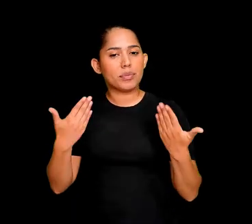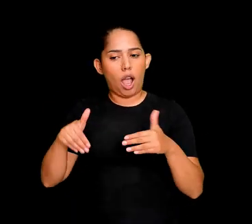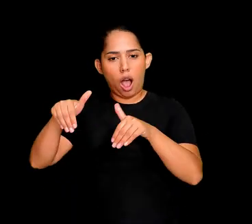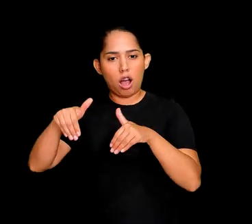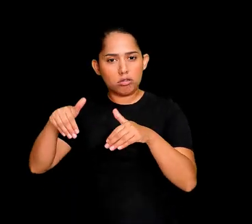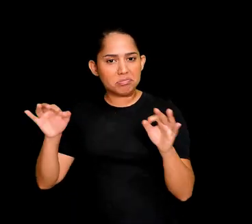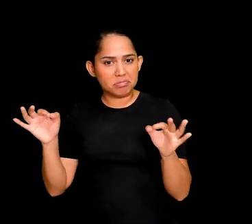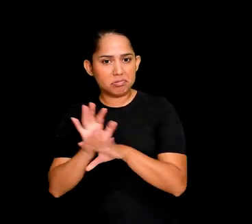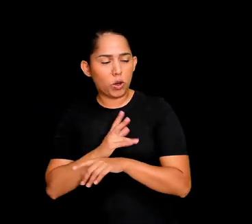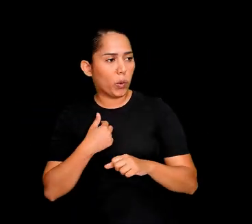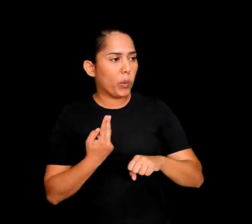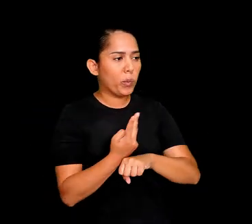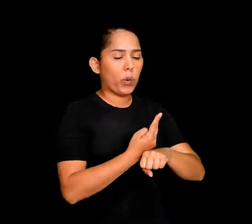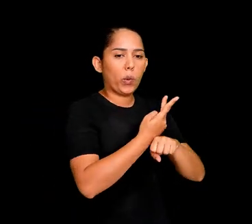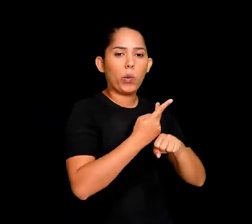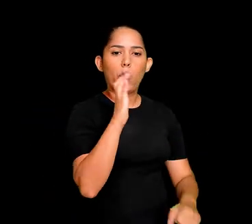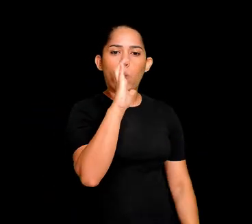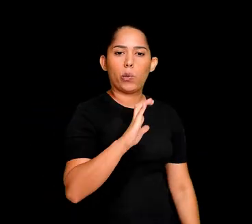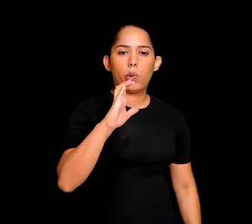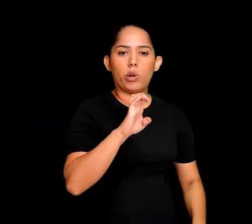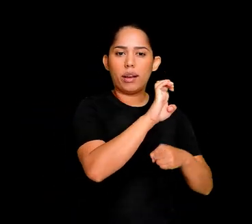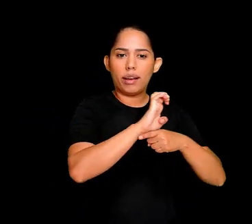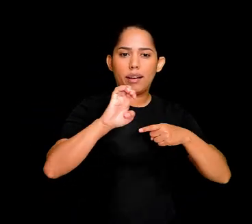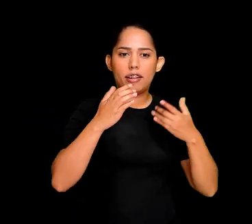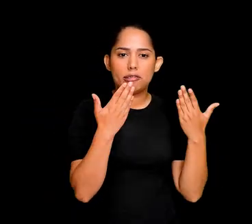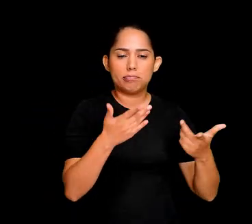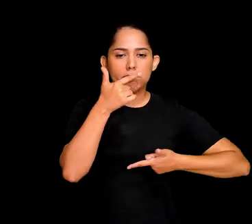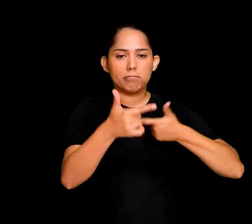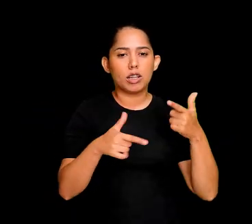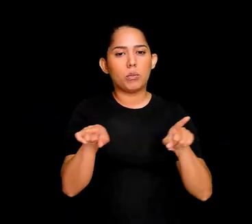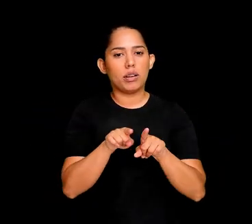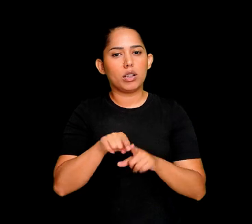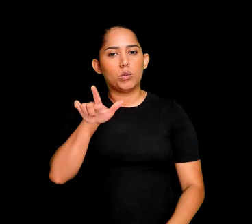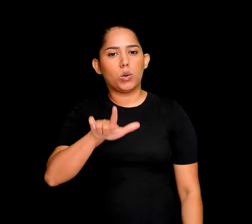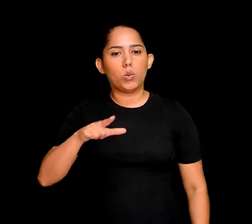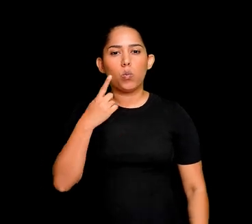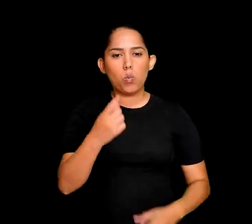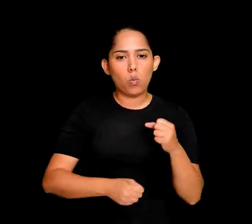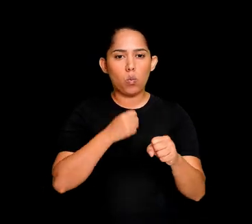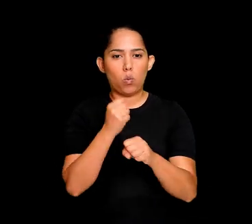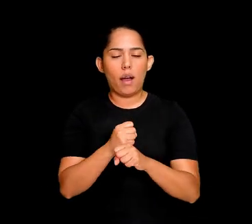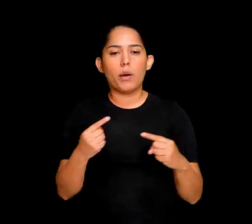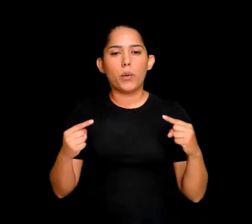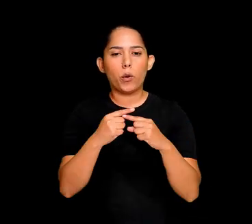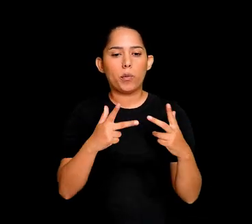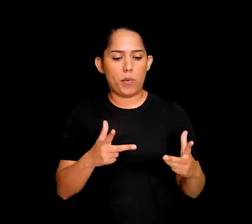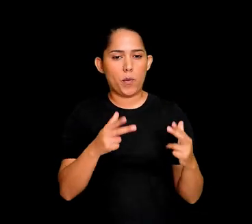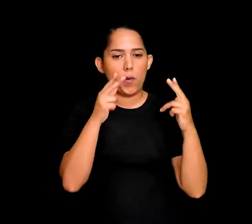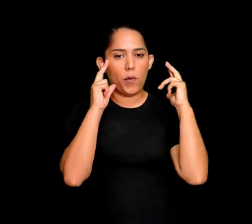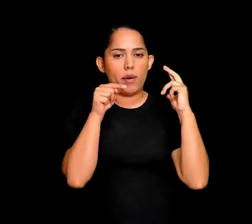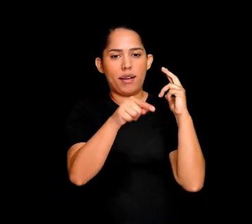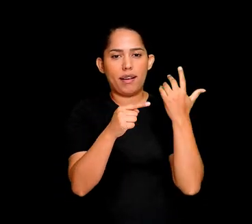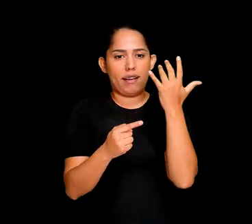Austrália para procurar sementes. Eu estava indo para Colômbia e Equador. Trabalhar em Londres por um ano como cirurgião de